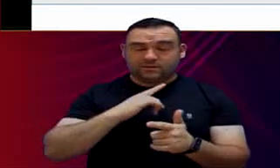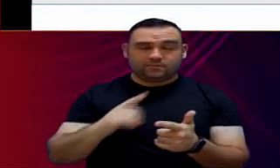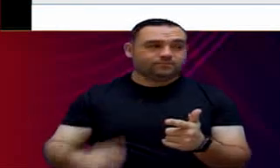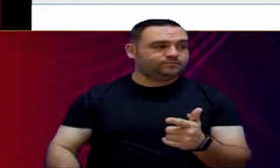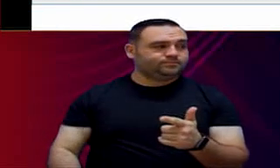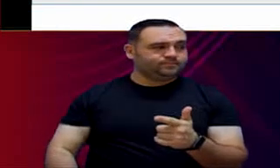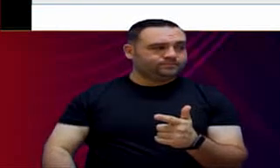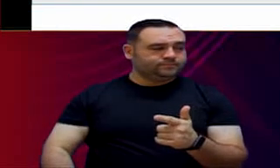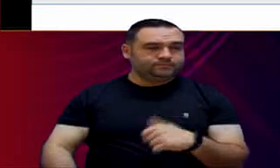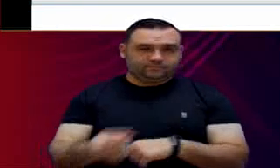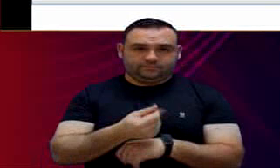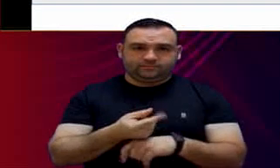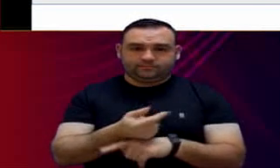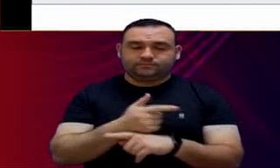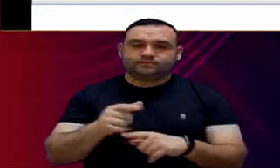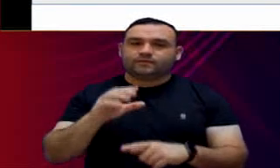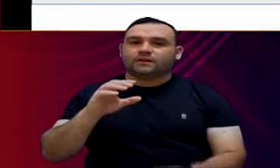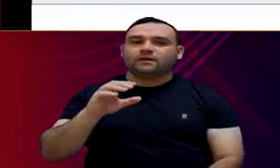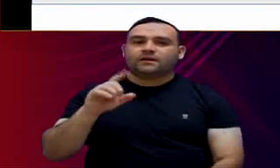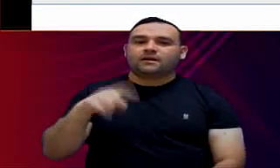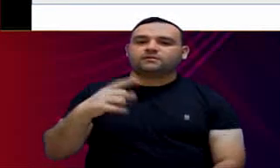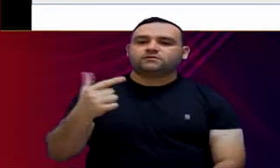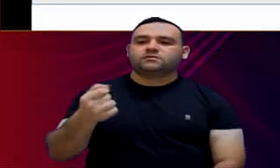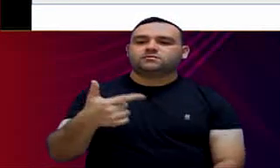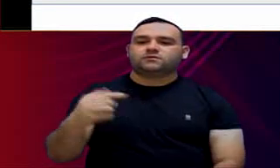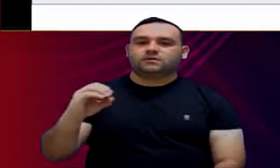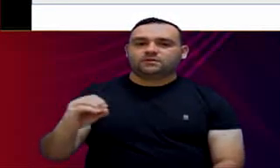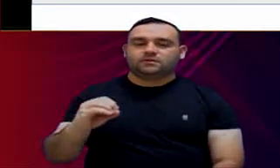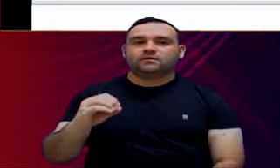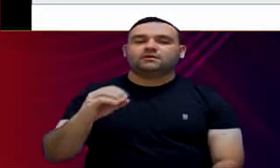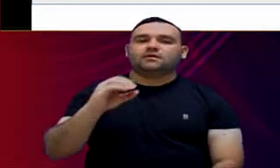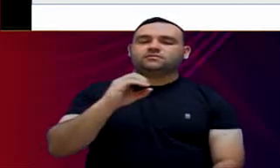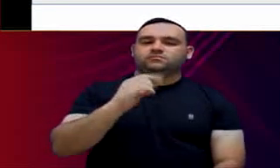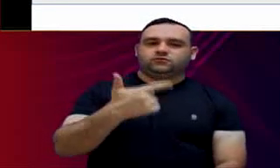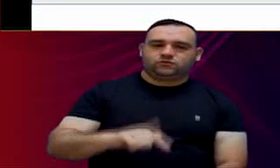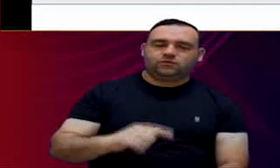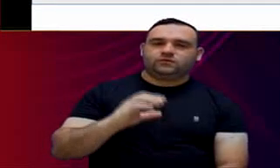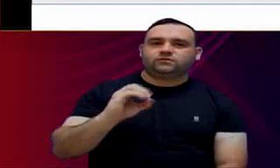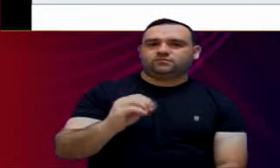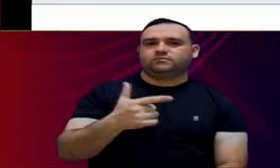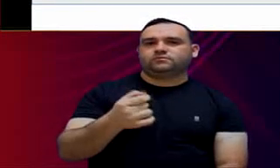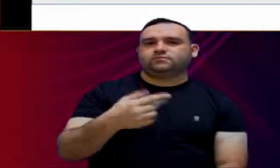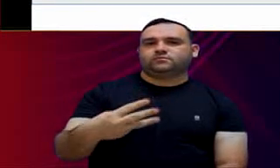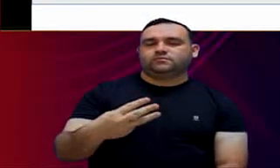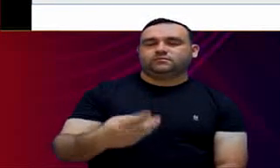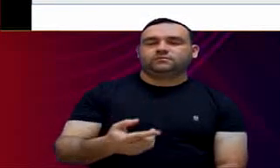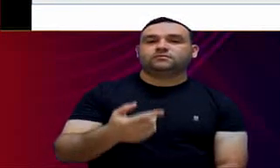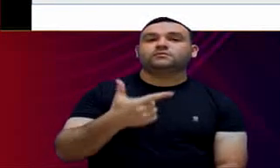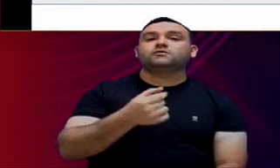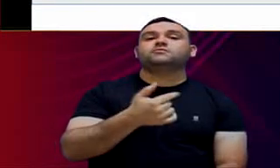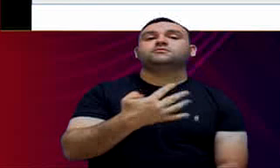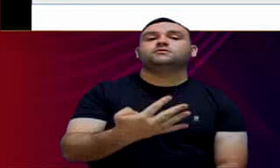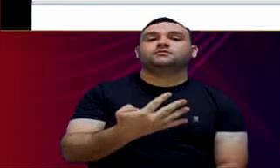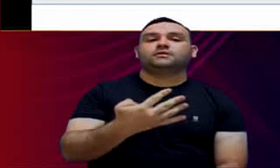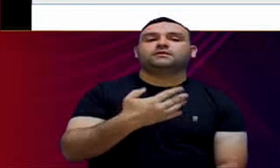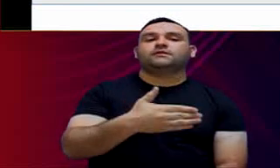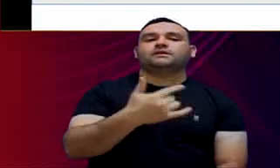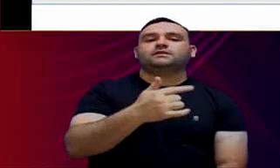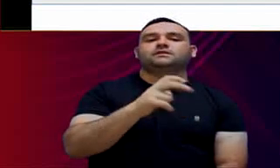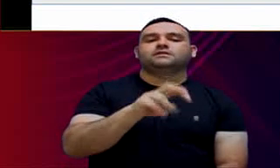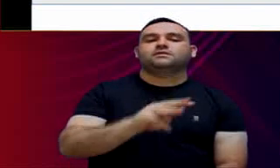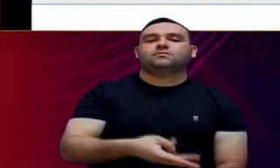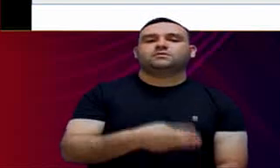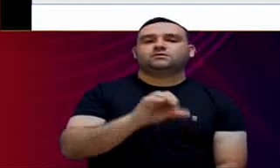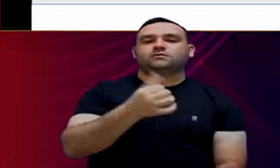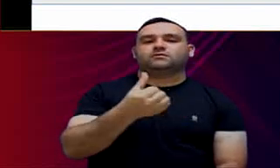capital empenhado zero em 2022 estimado zero em 2023 2024 75